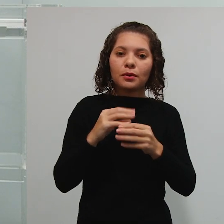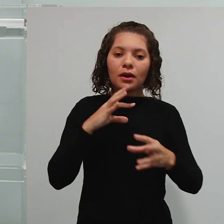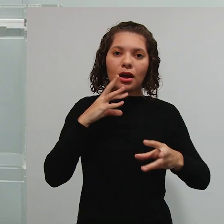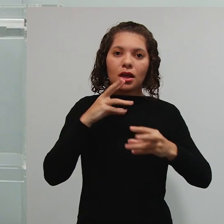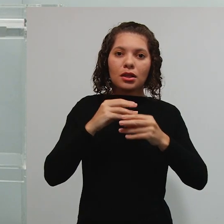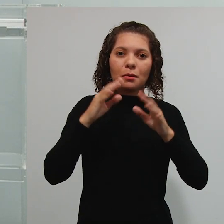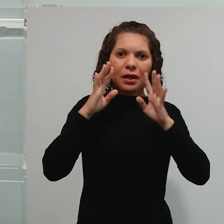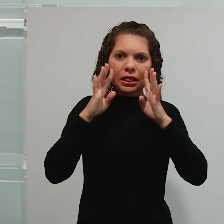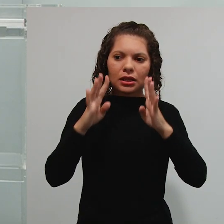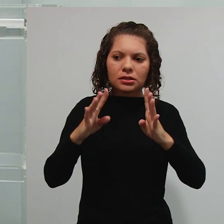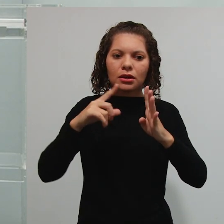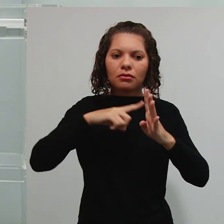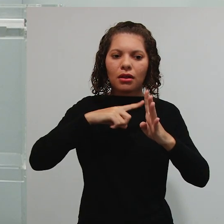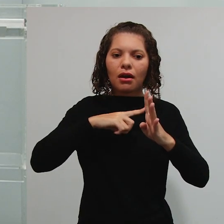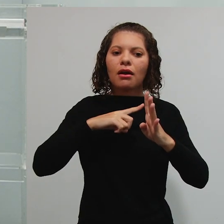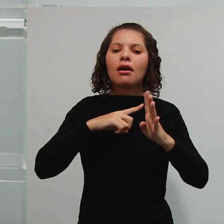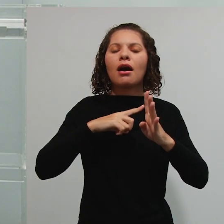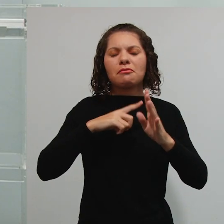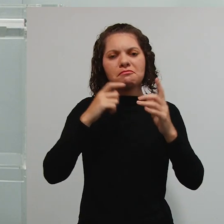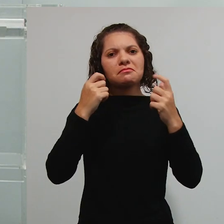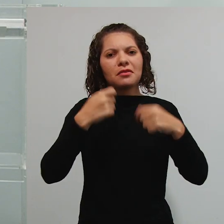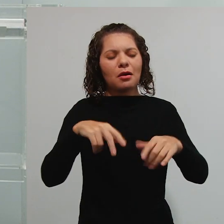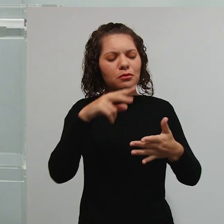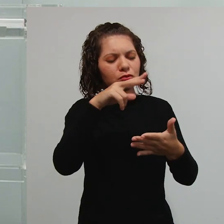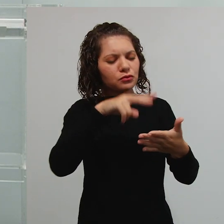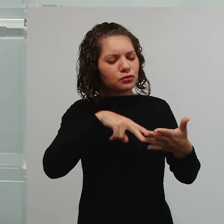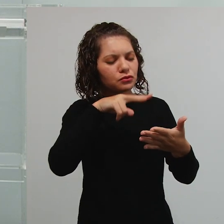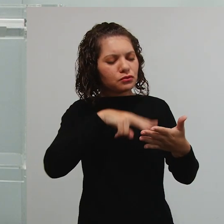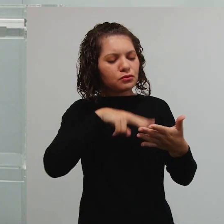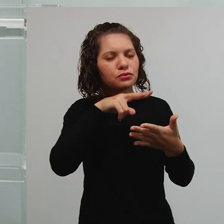trabalho na íntegra. Se o resumo não tiver, né,